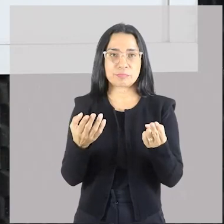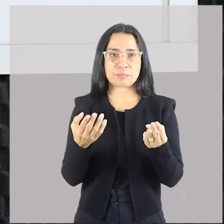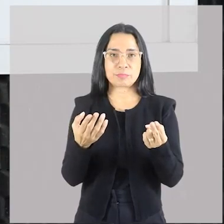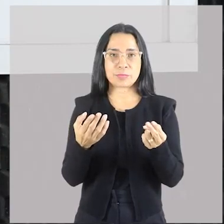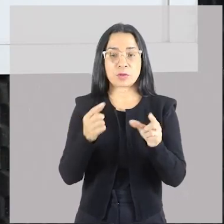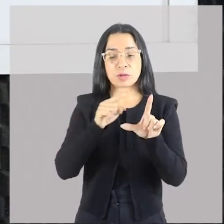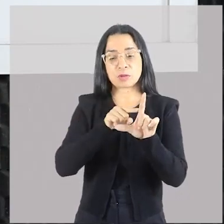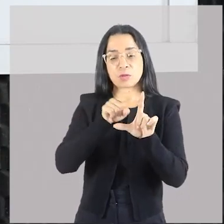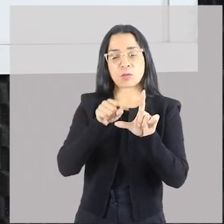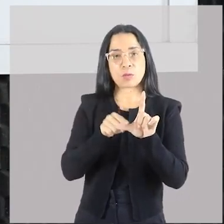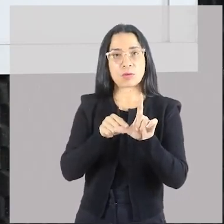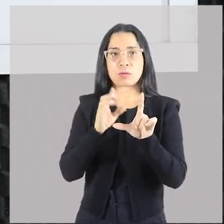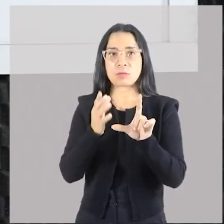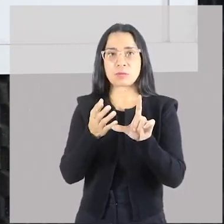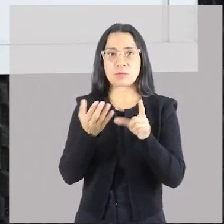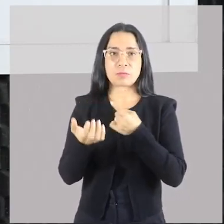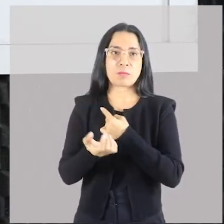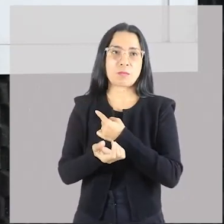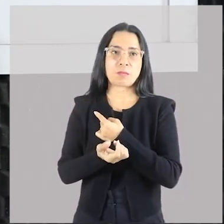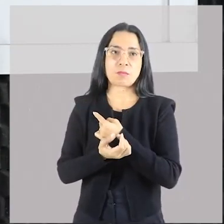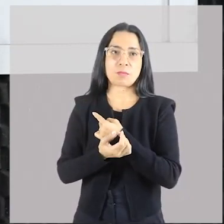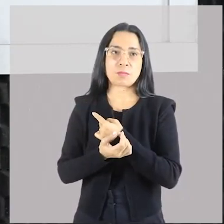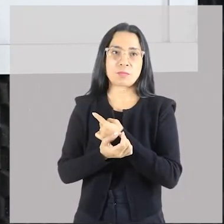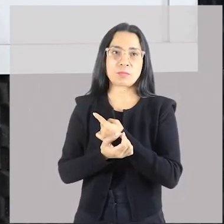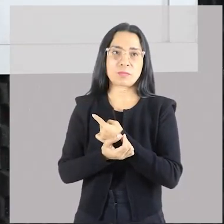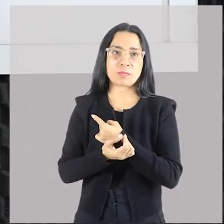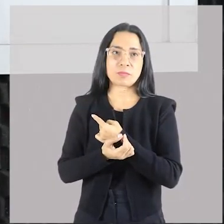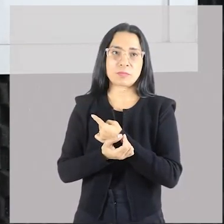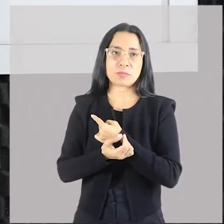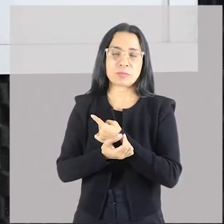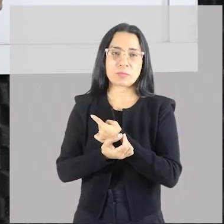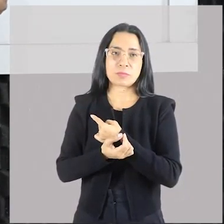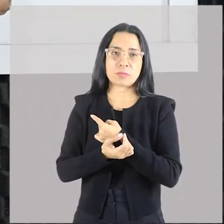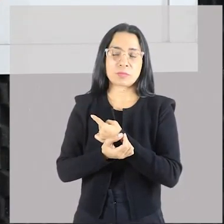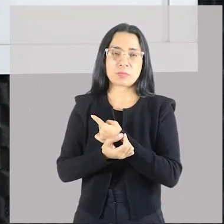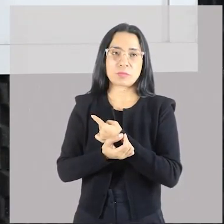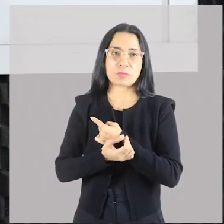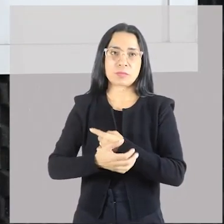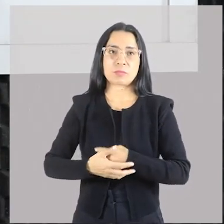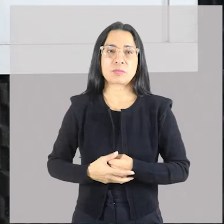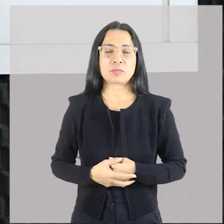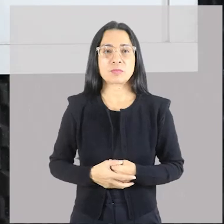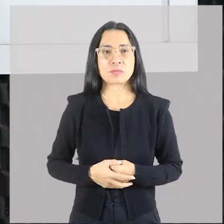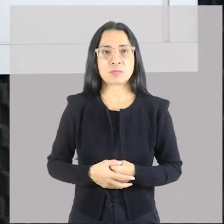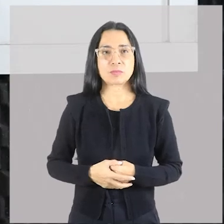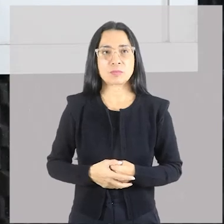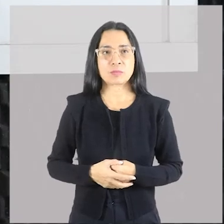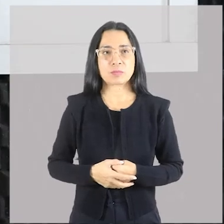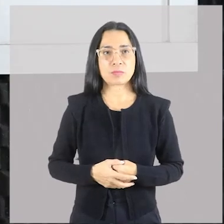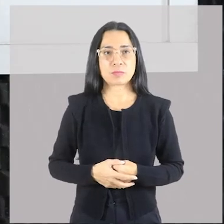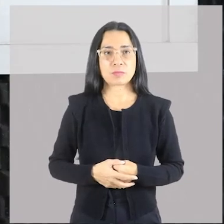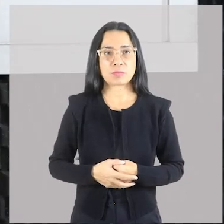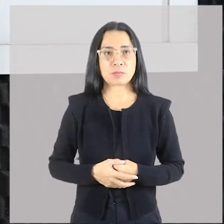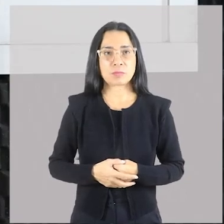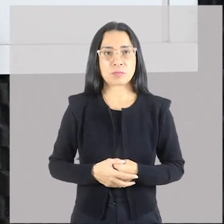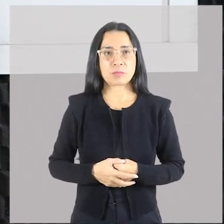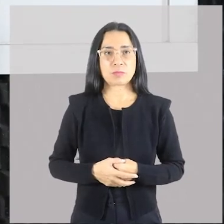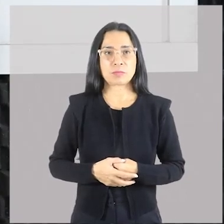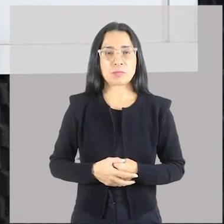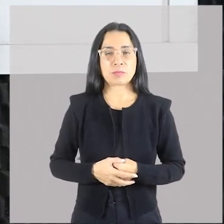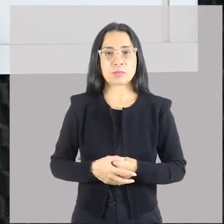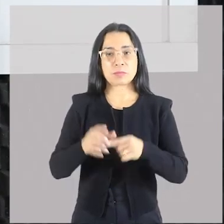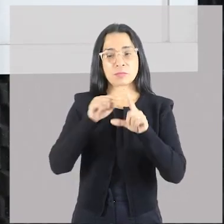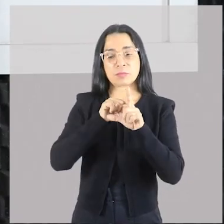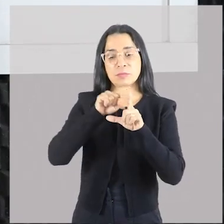ângulo central, por exemplo. Está aqui, ó. Você conhece aqui esse ângulo central. Esse